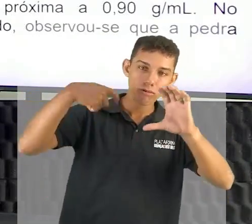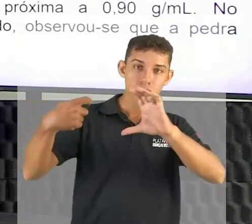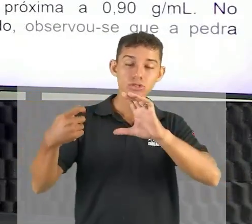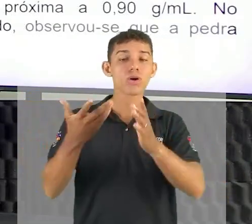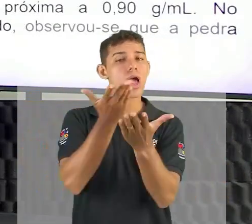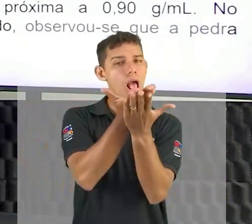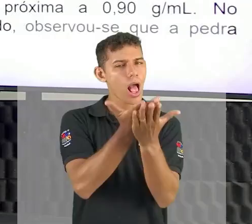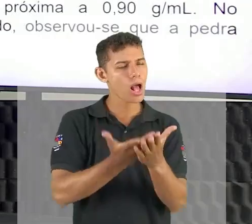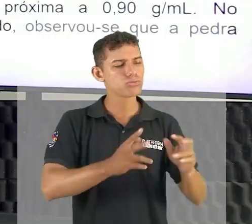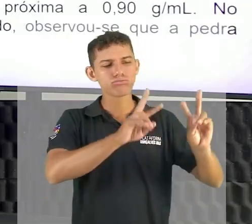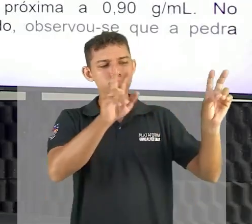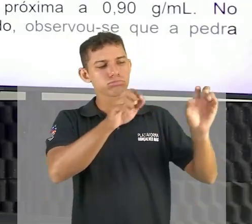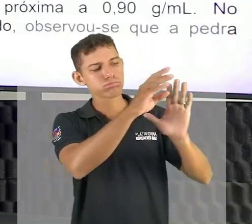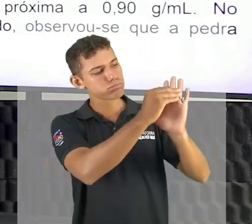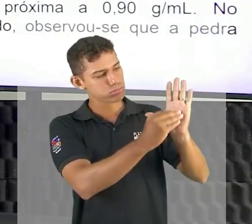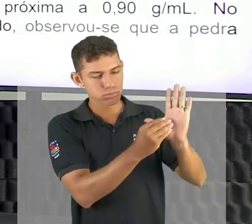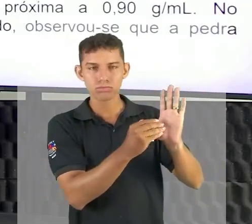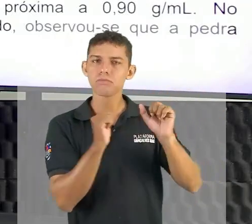tudo.